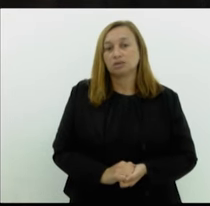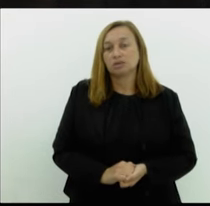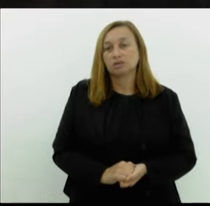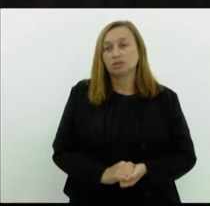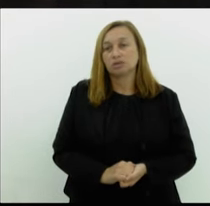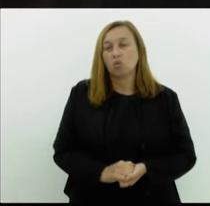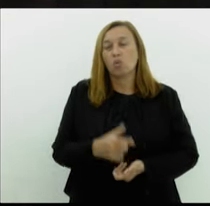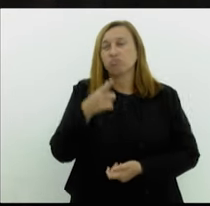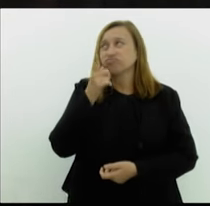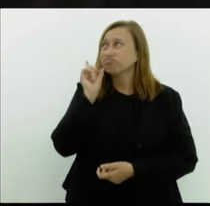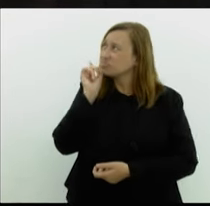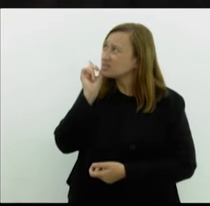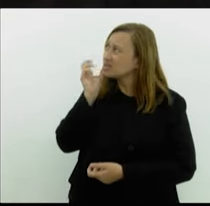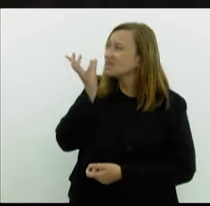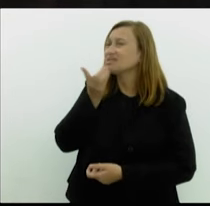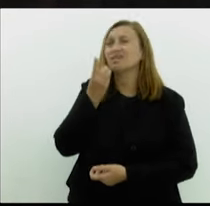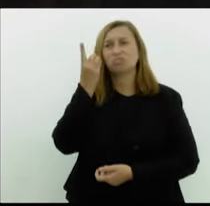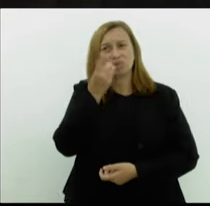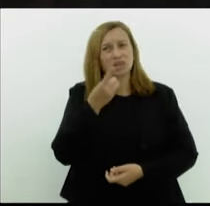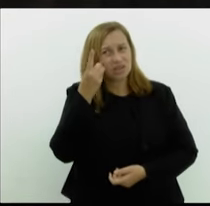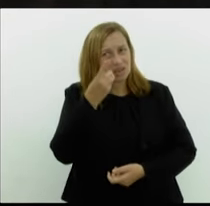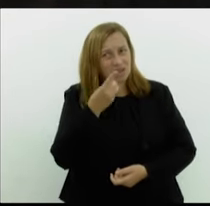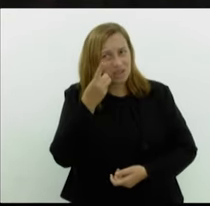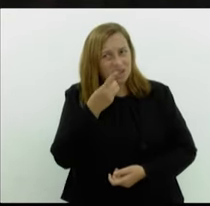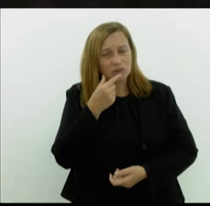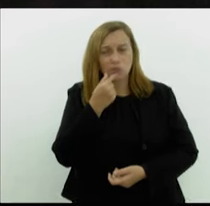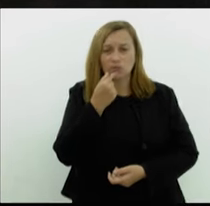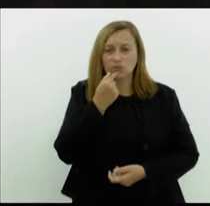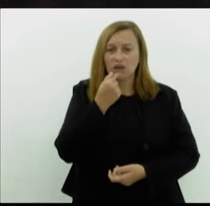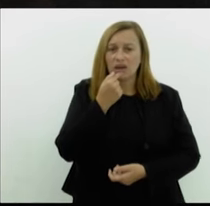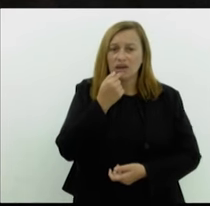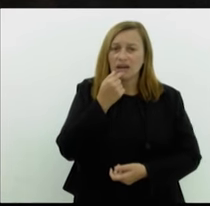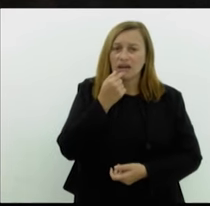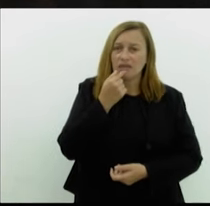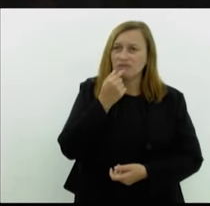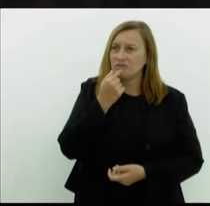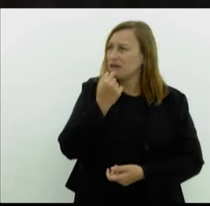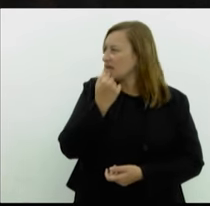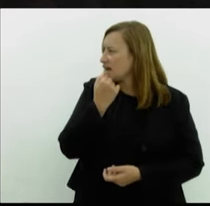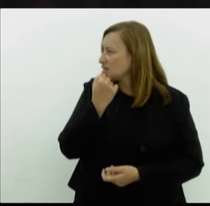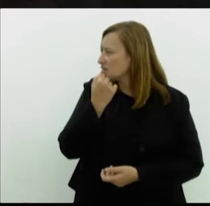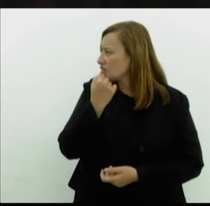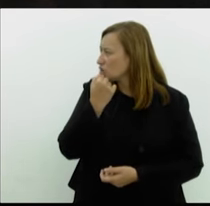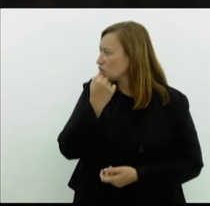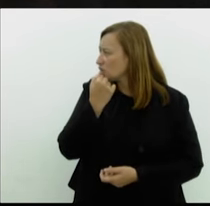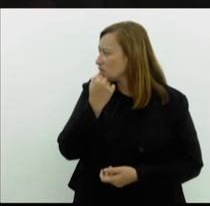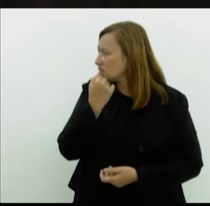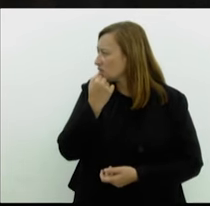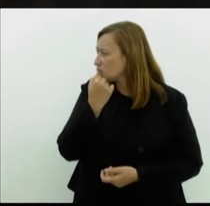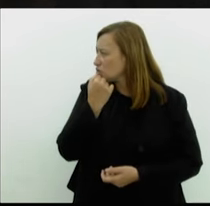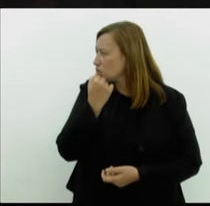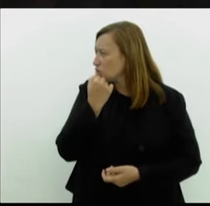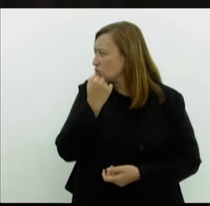eu ontem, deputado, feriado, assisti um pouco de TV